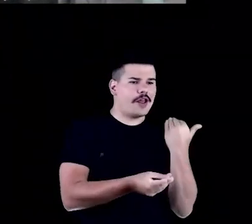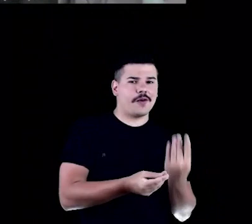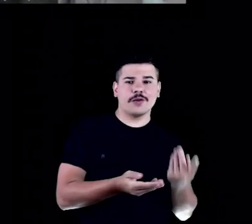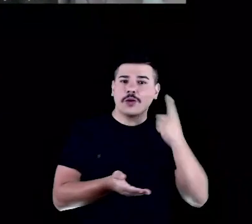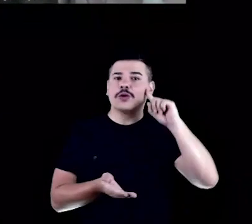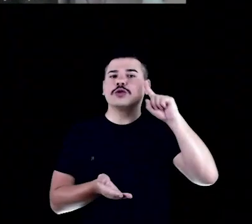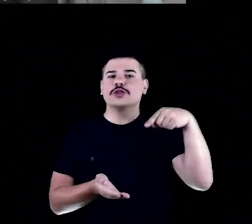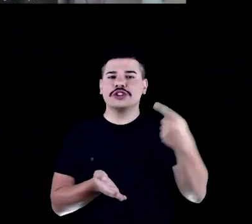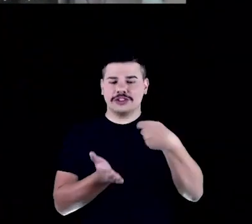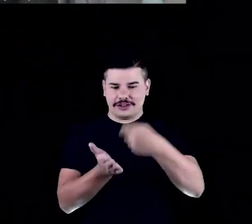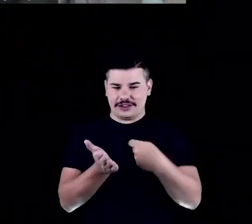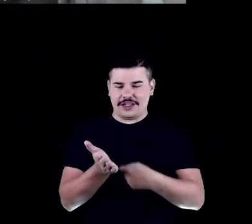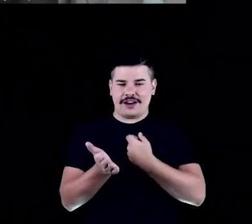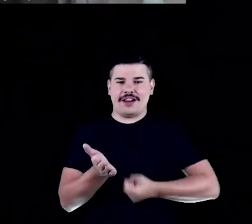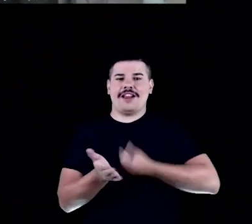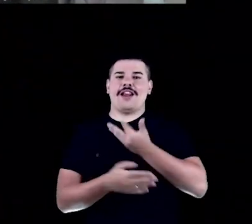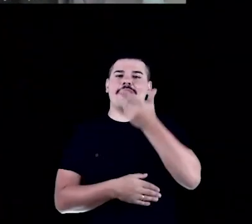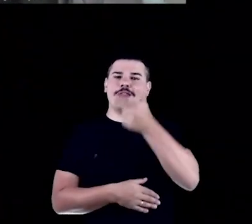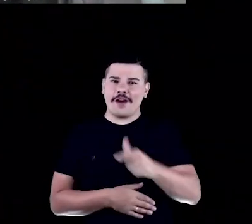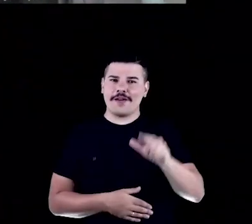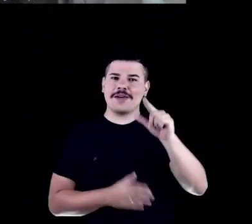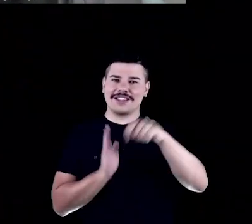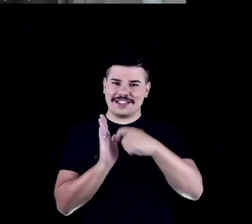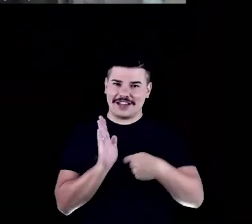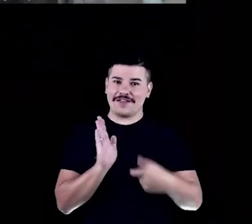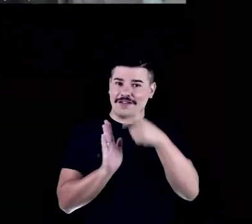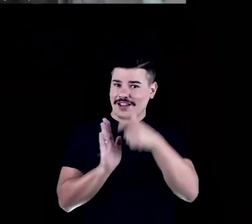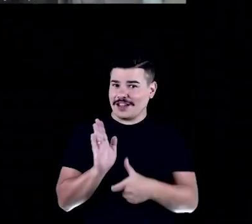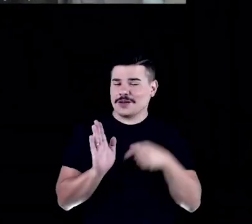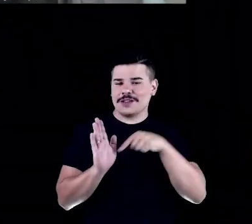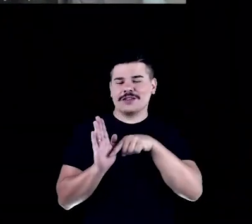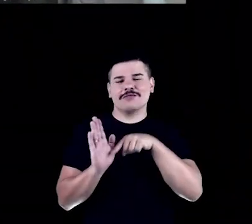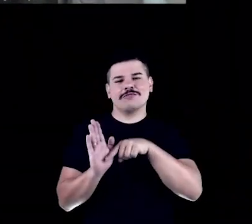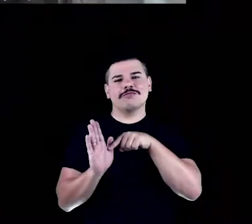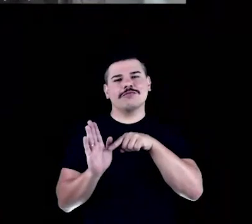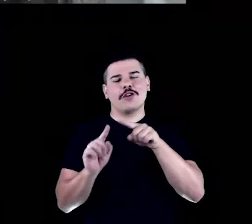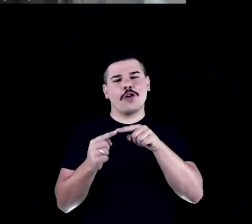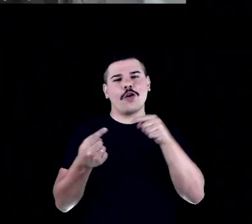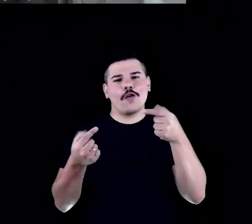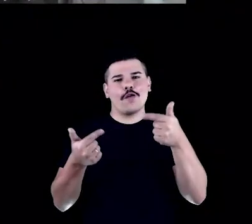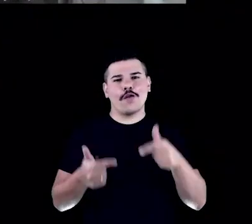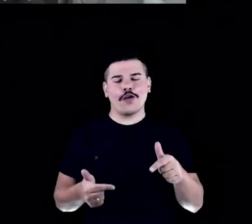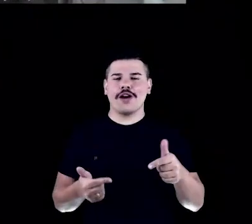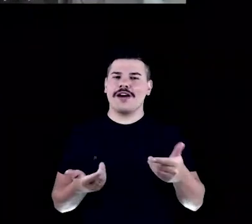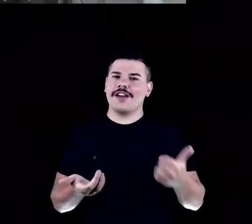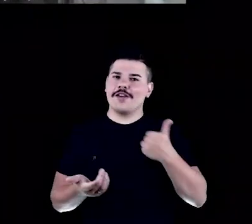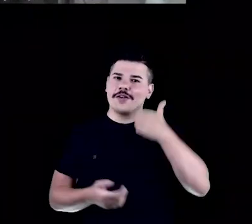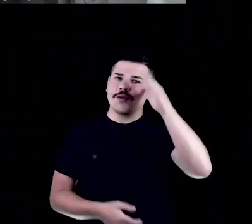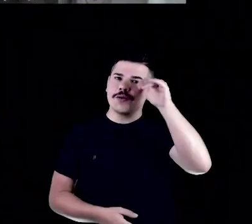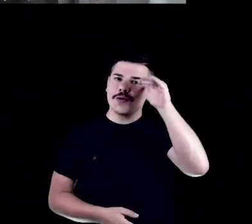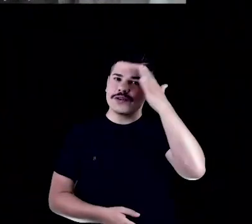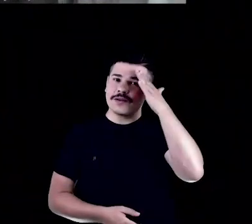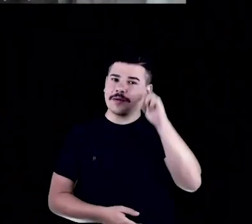morrido junto com ele, e você precisa renascer reescrevendo, né, aquela tessitura novamente. E aí eu